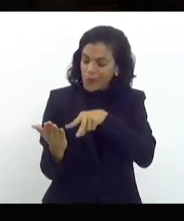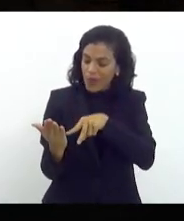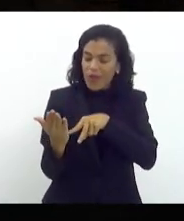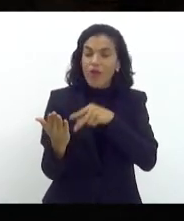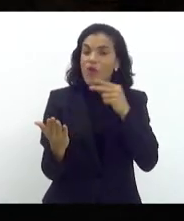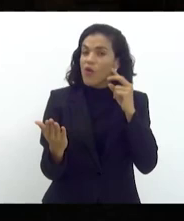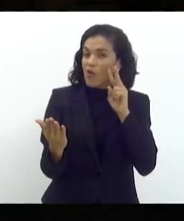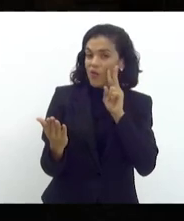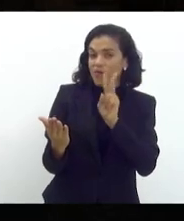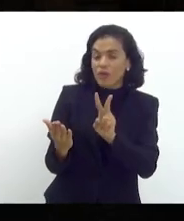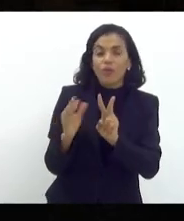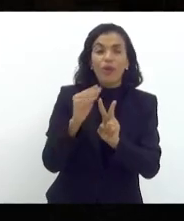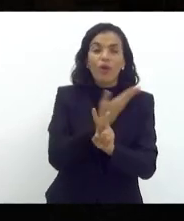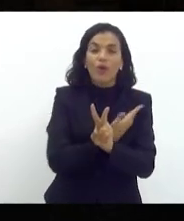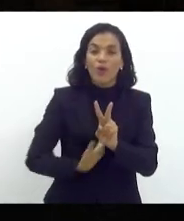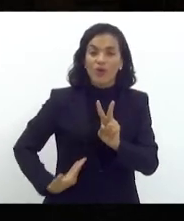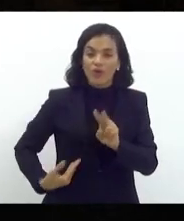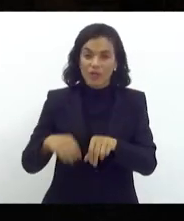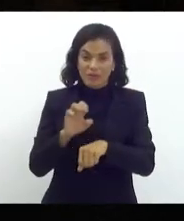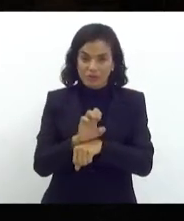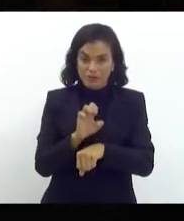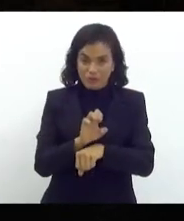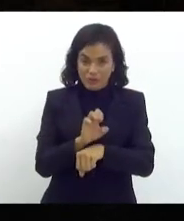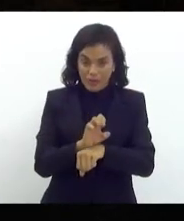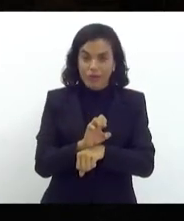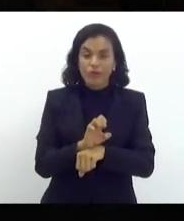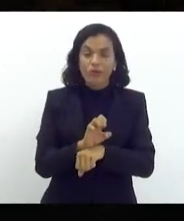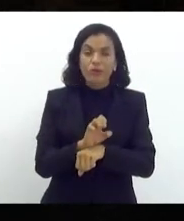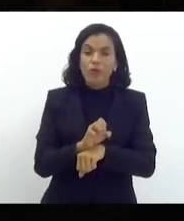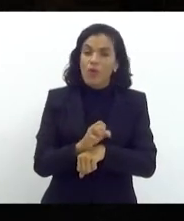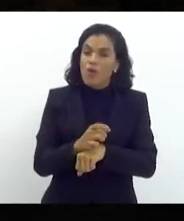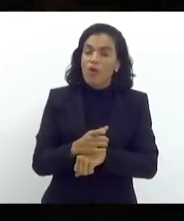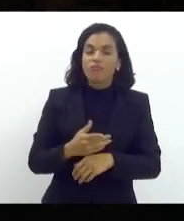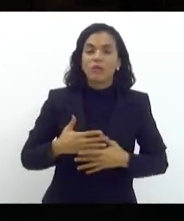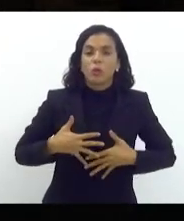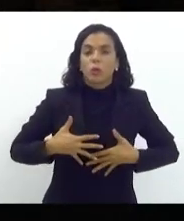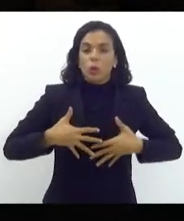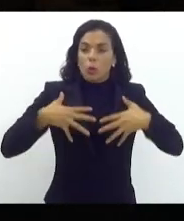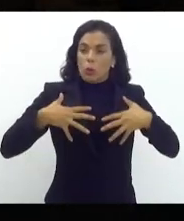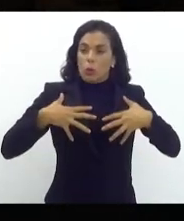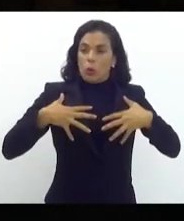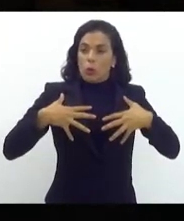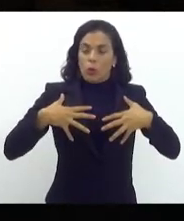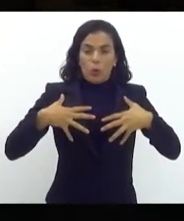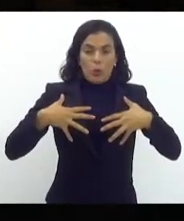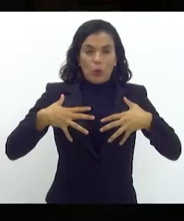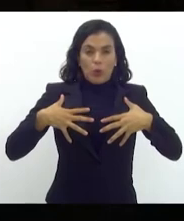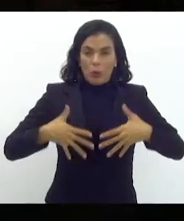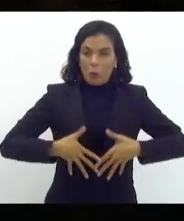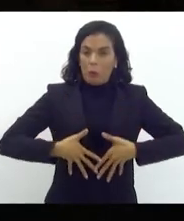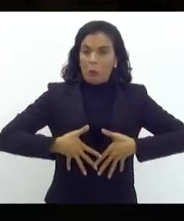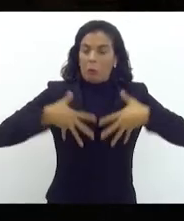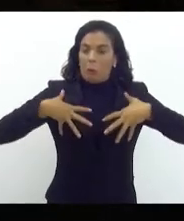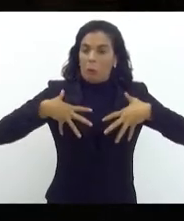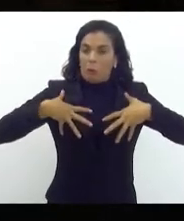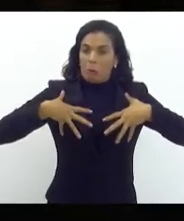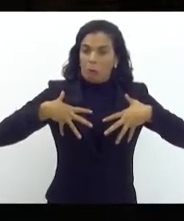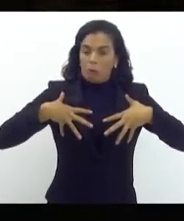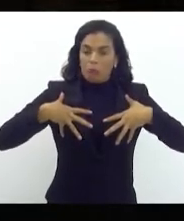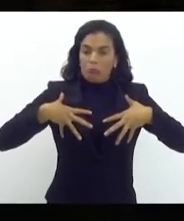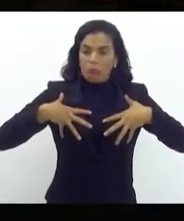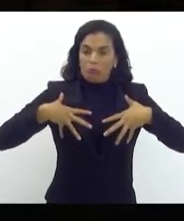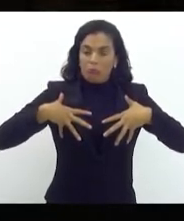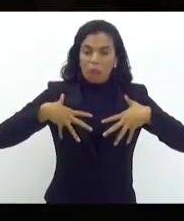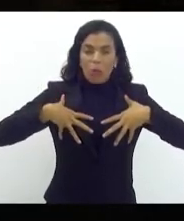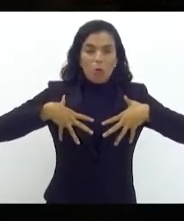o Governo do Estado encher o peito Deputado Flávio serafini e